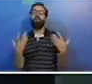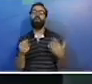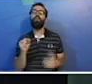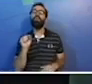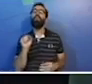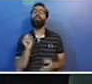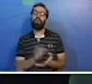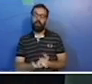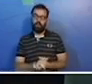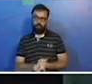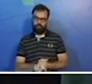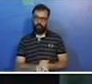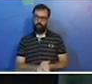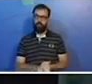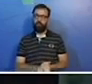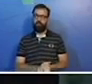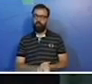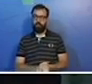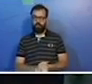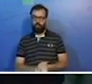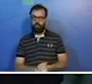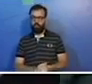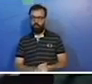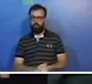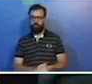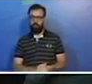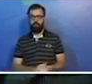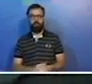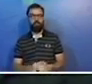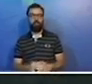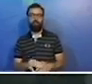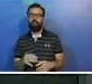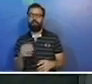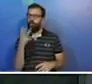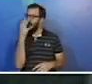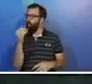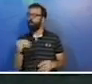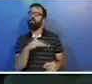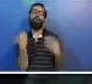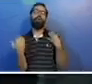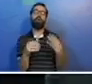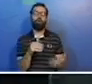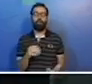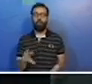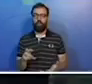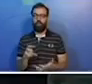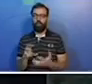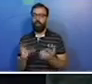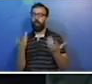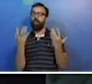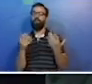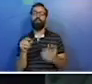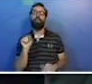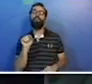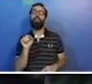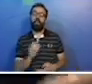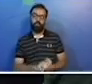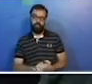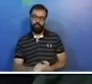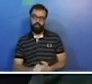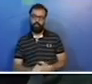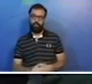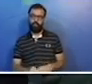de coelhos, marmotas e ratos? Quando acabaram com o coiote, o que aconteceu com esses